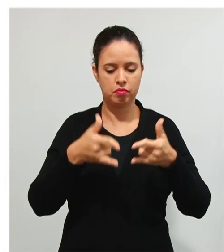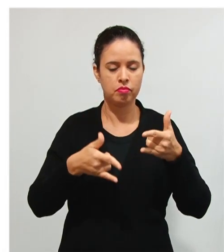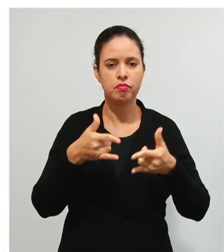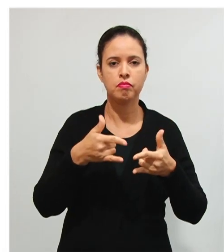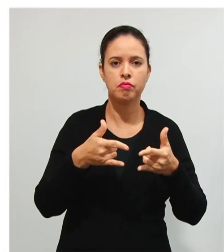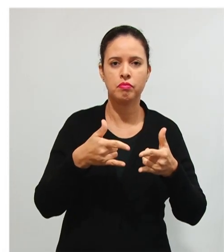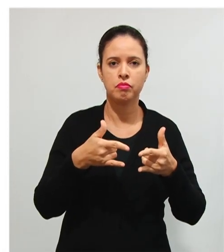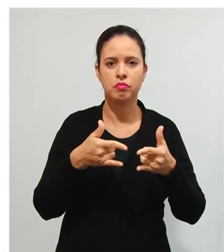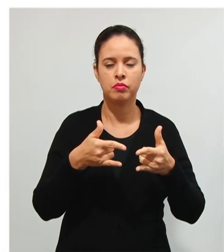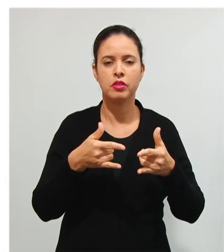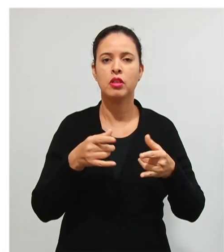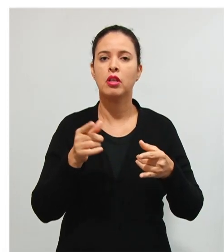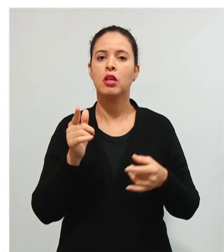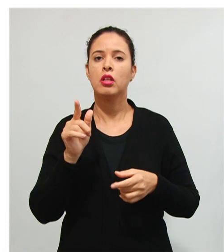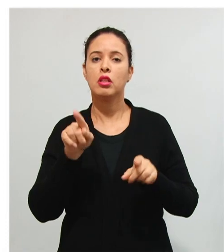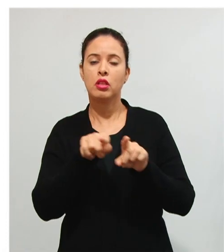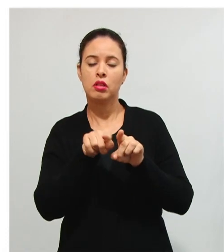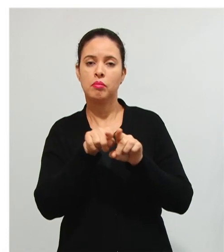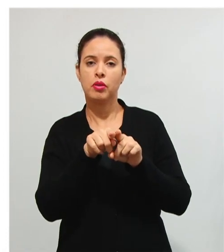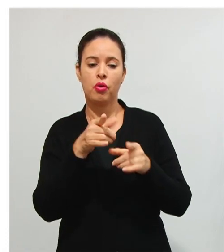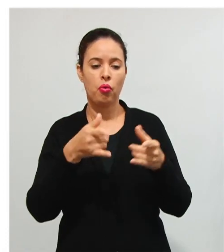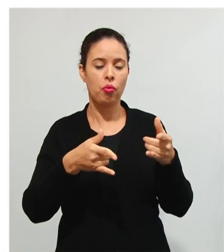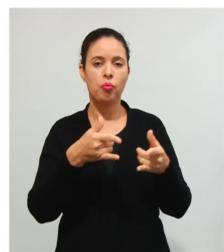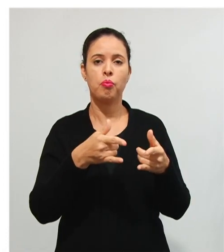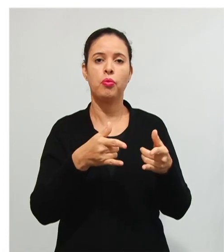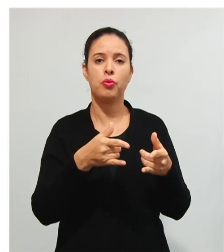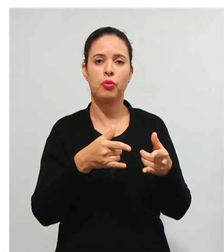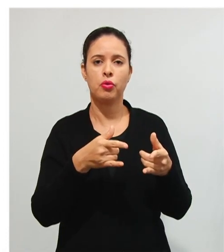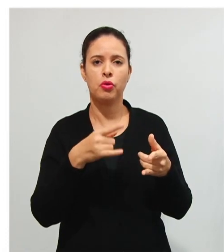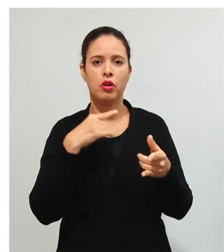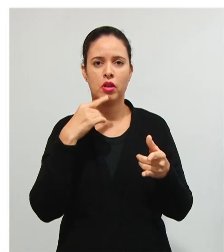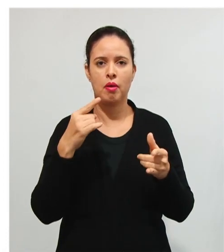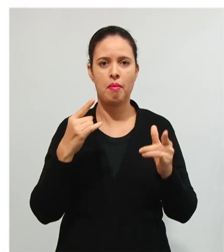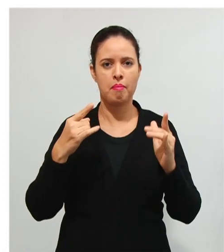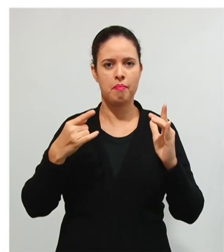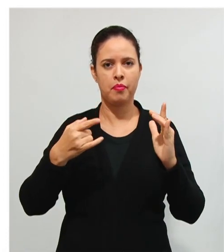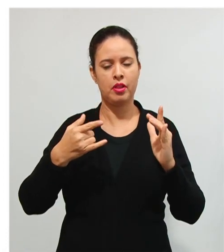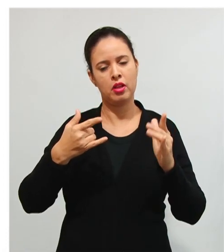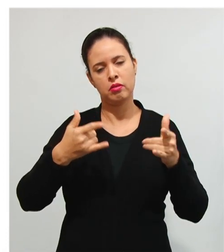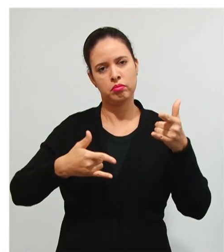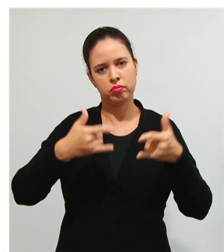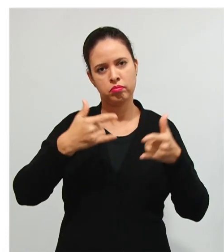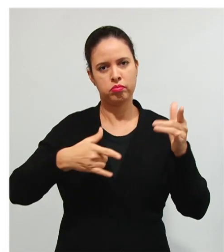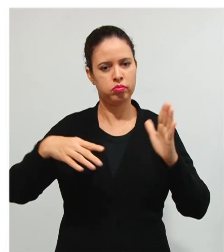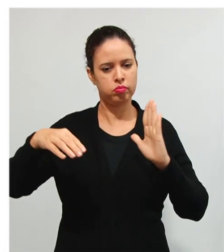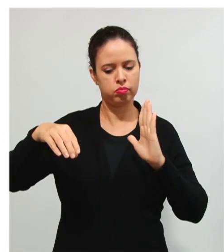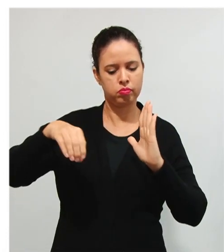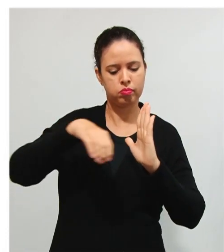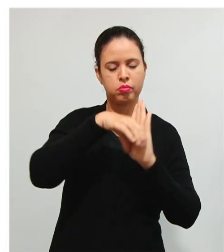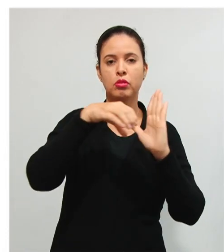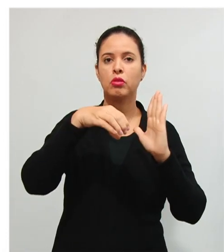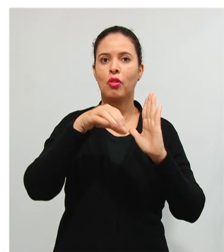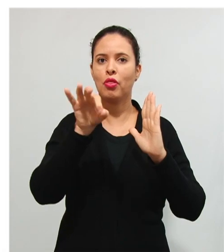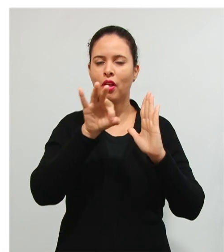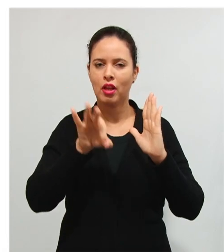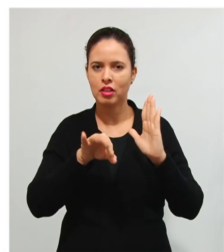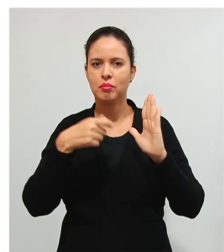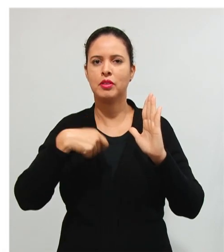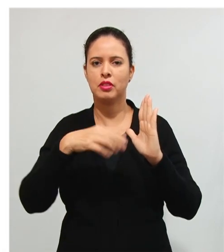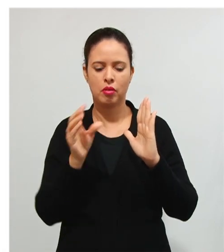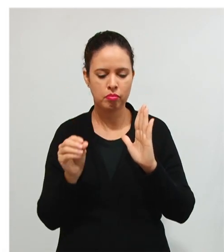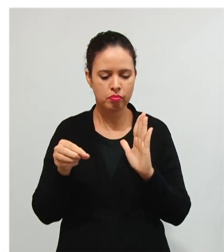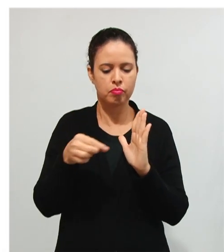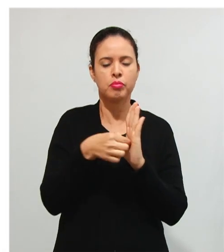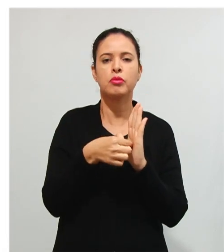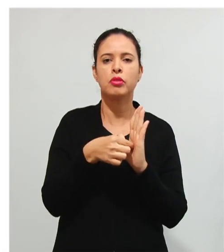motores. Para o meu robô não bater na parede, eu vou inserir um sensor de obstáculo. Então ele vai